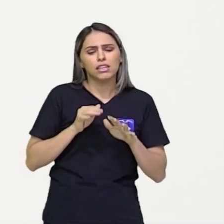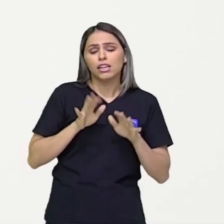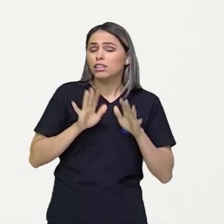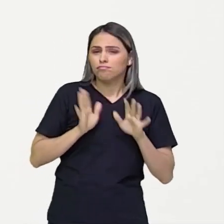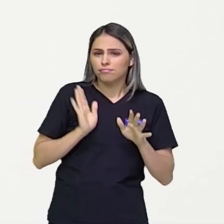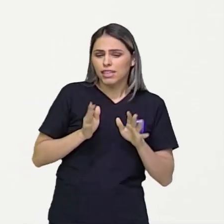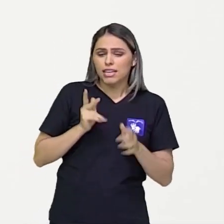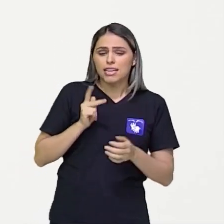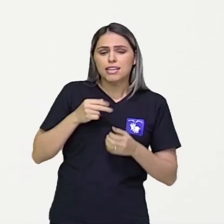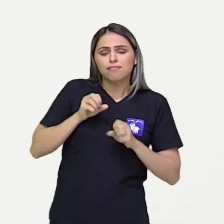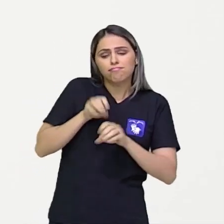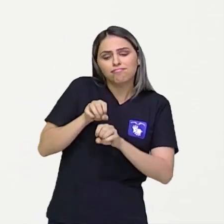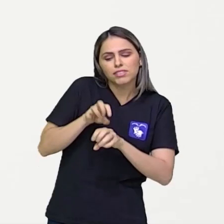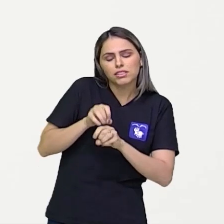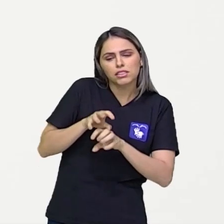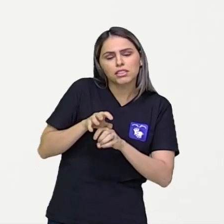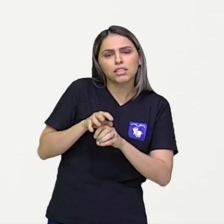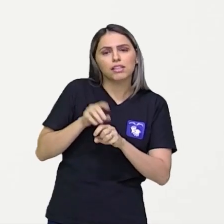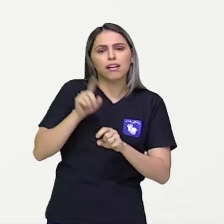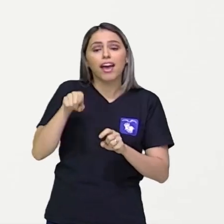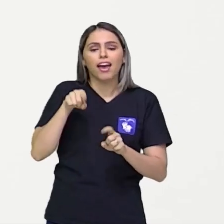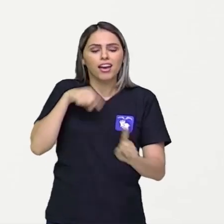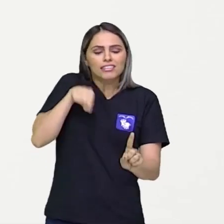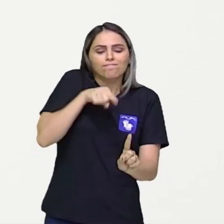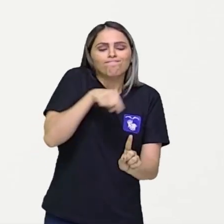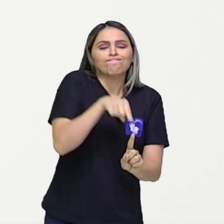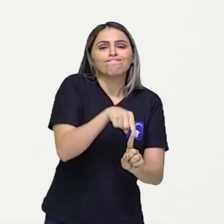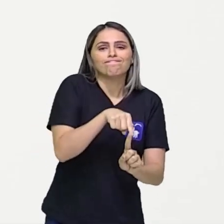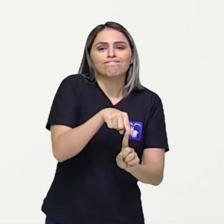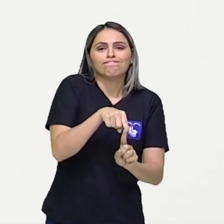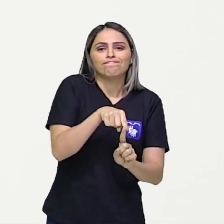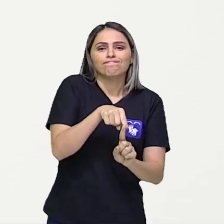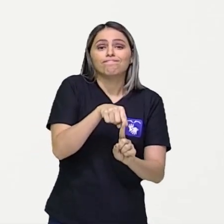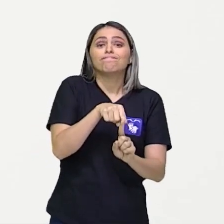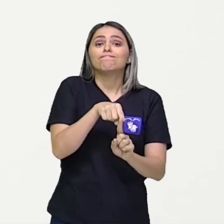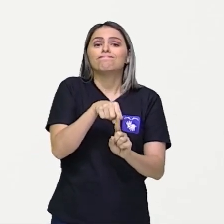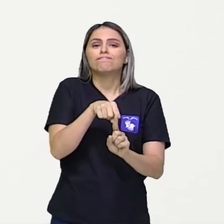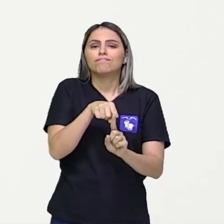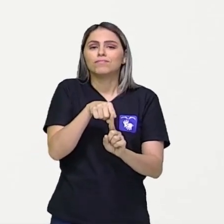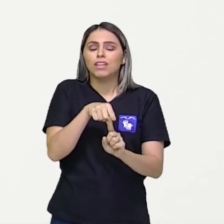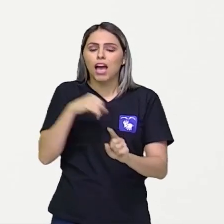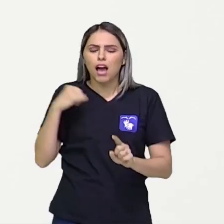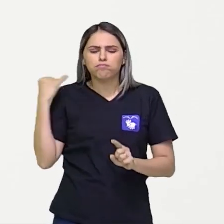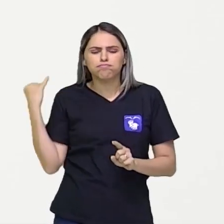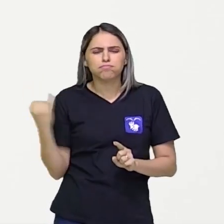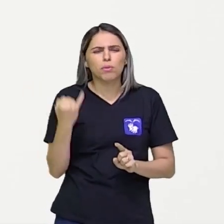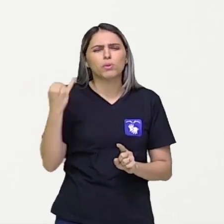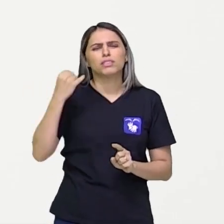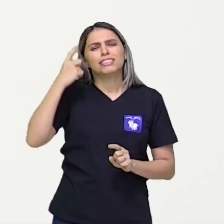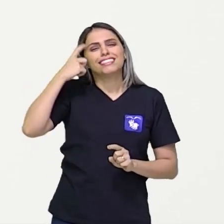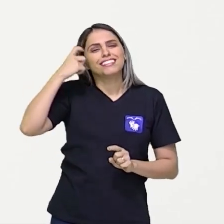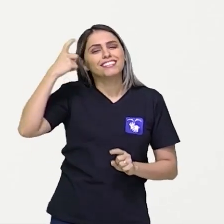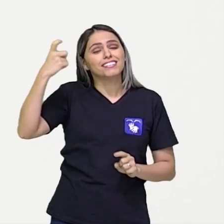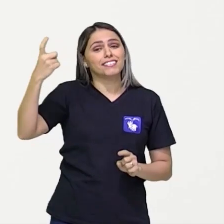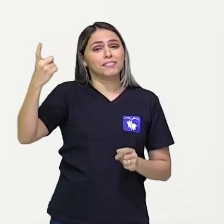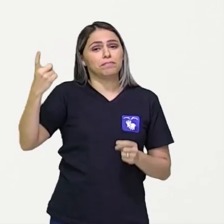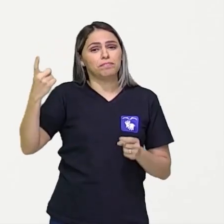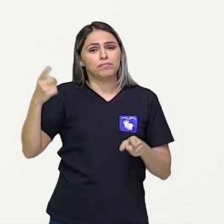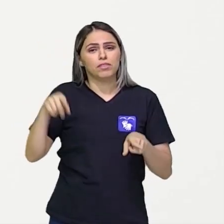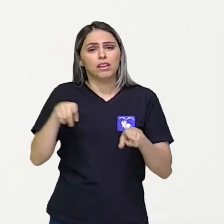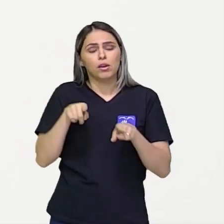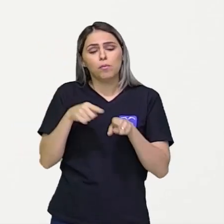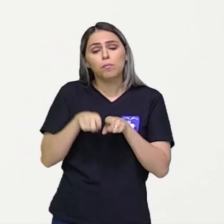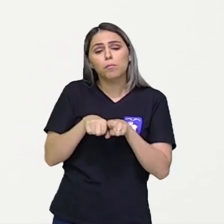ensinamento. Elas querem nos contar algo muito interessante para que